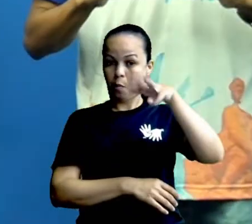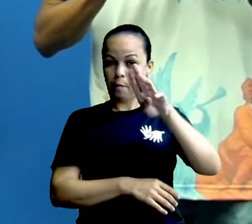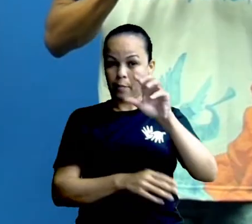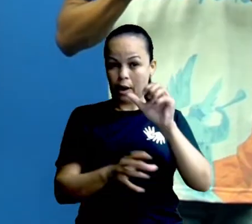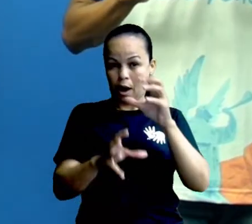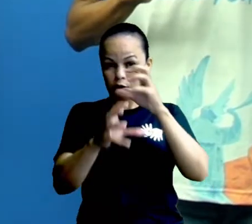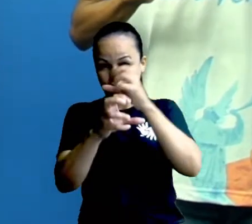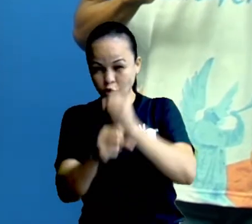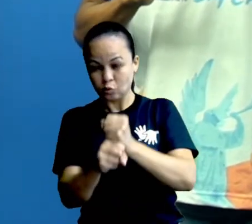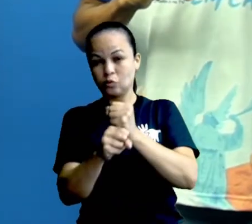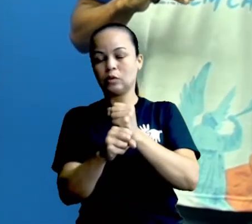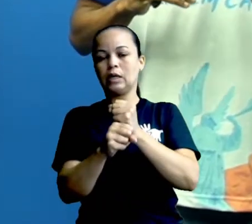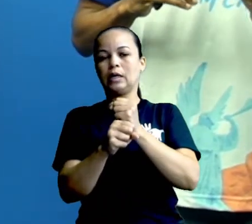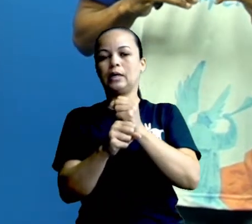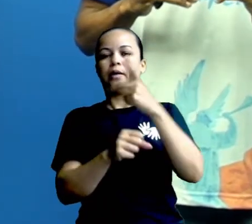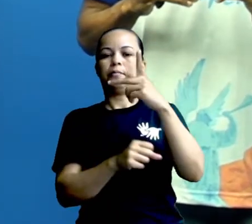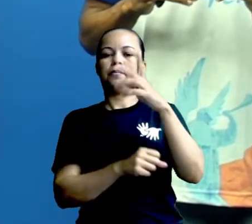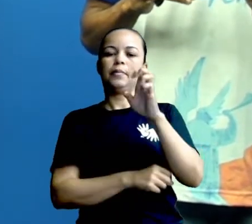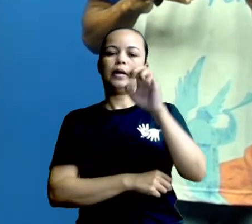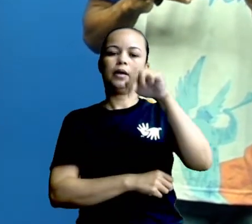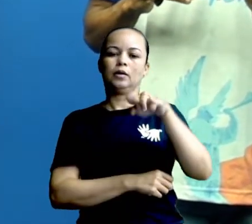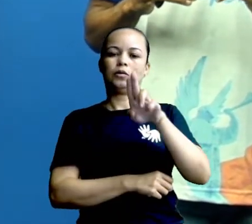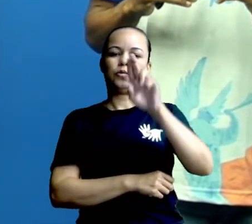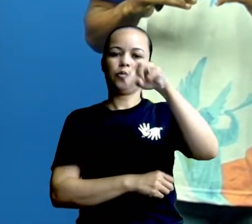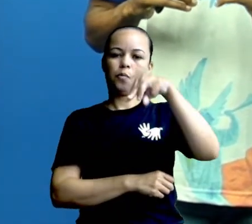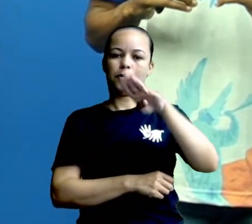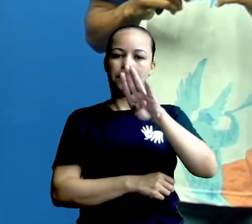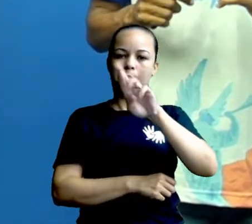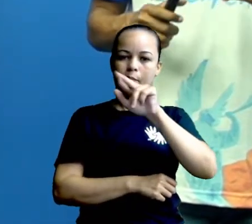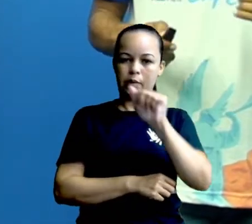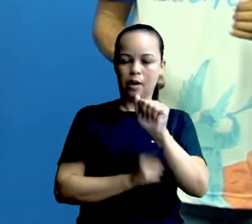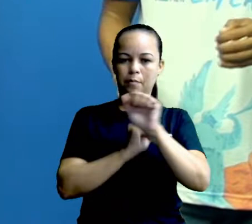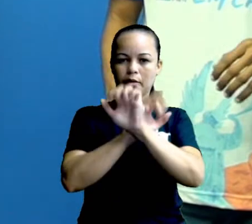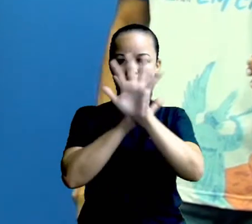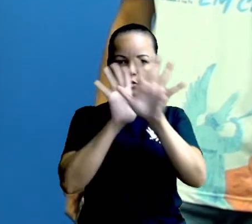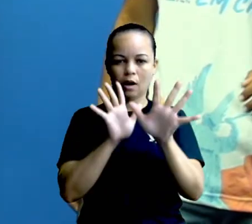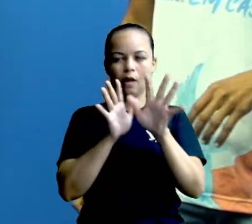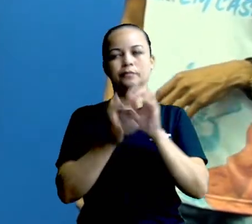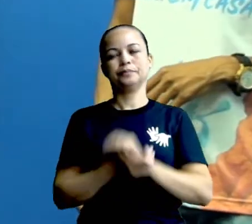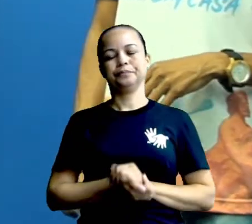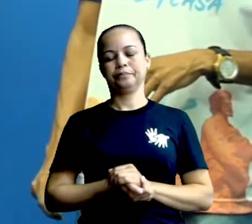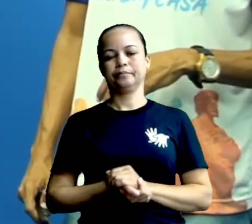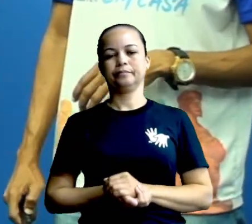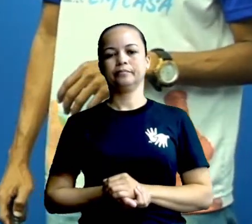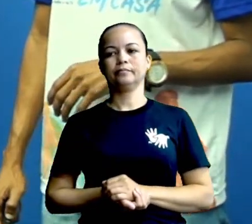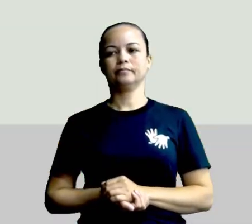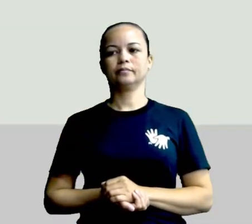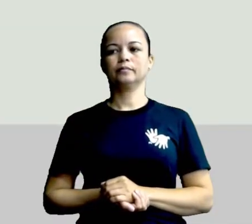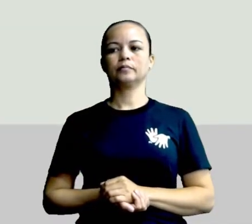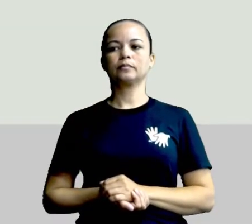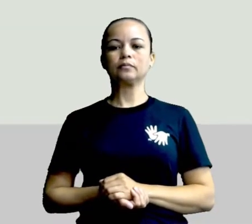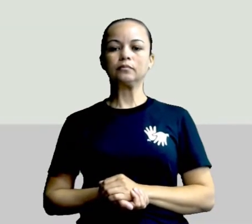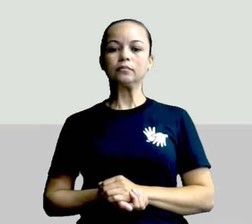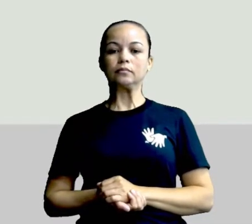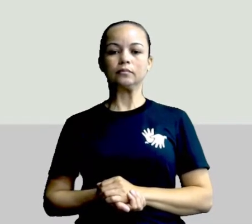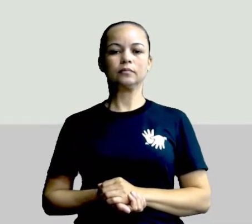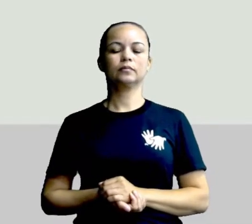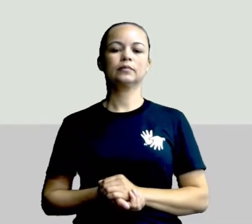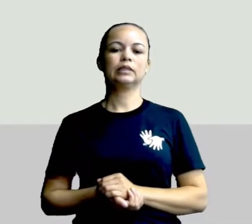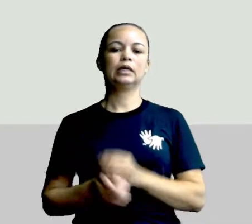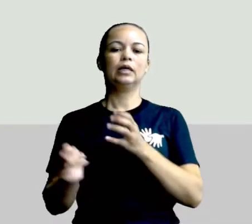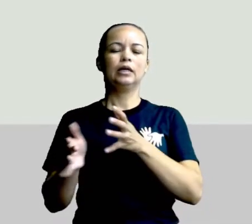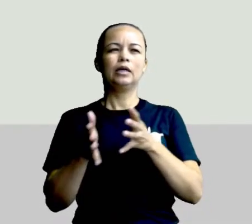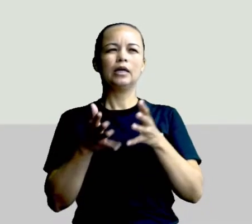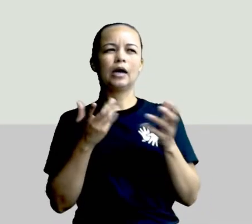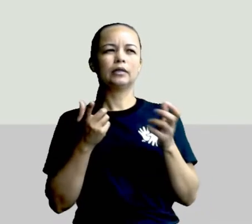escuro, penumbra é mais claro. Foi claro até aí? Beleza? Vamos seguir.